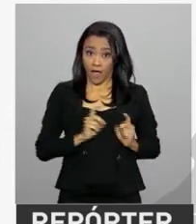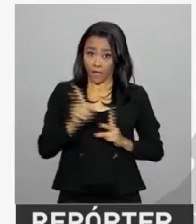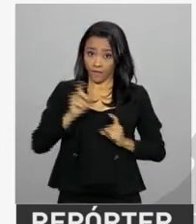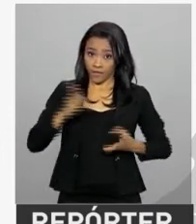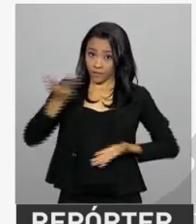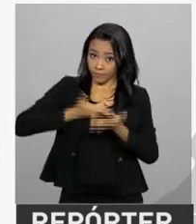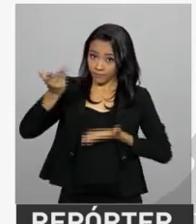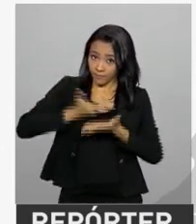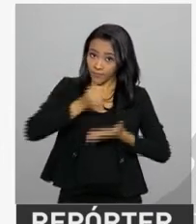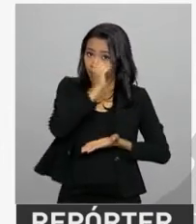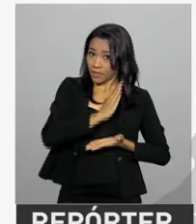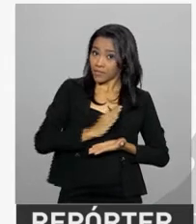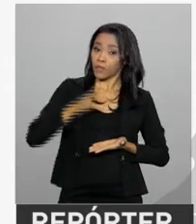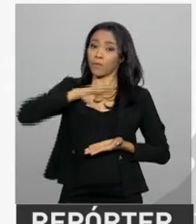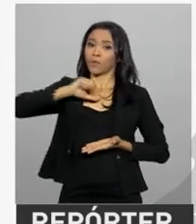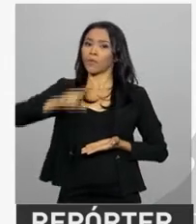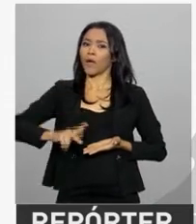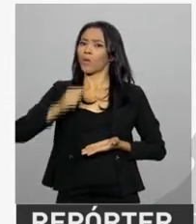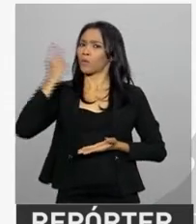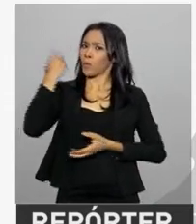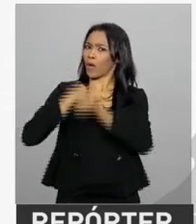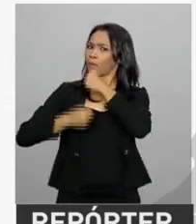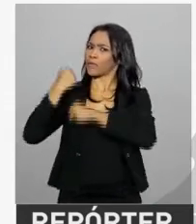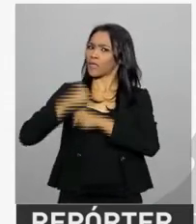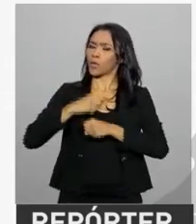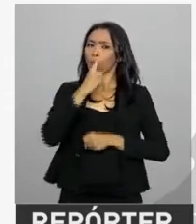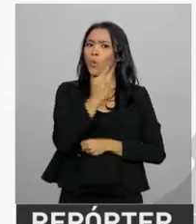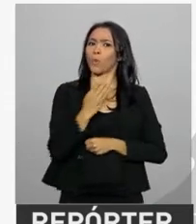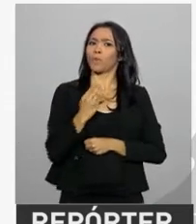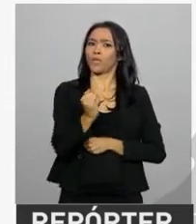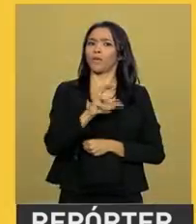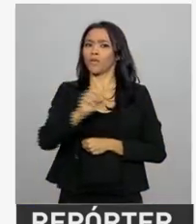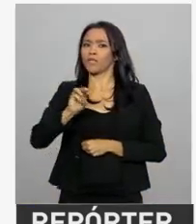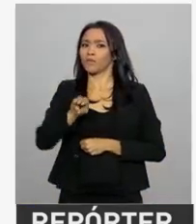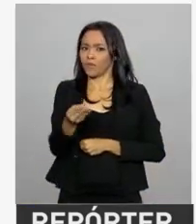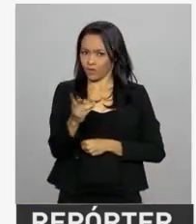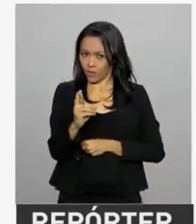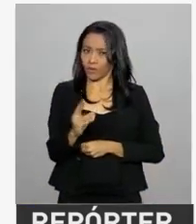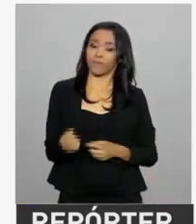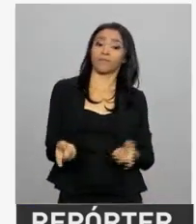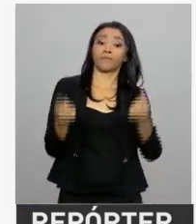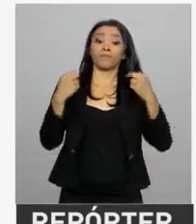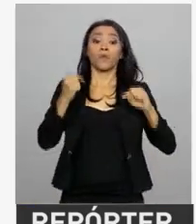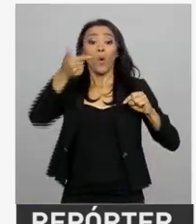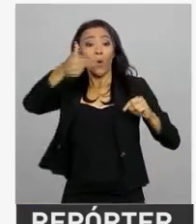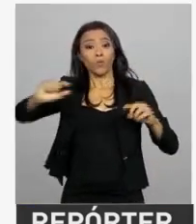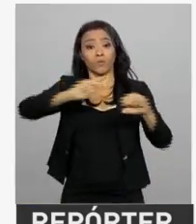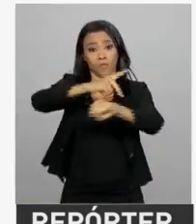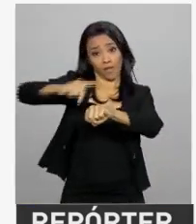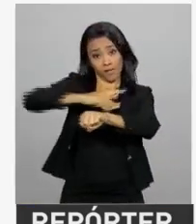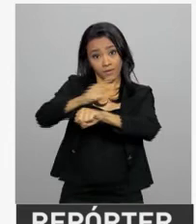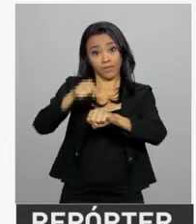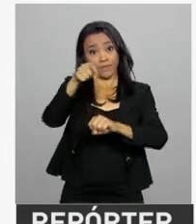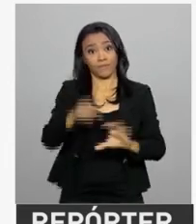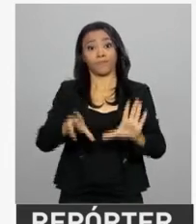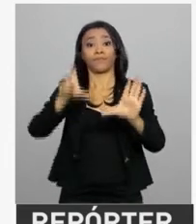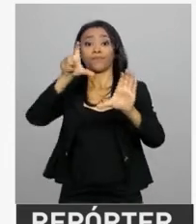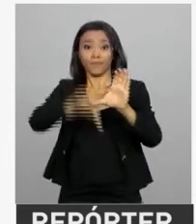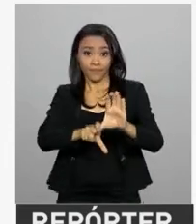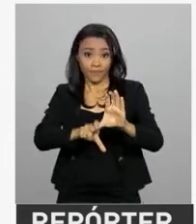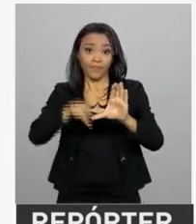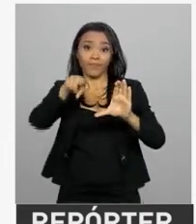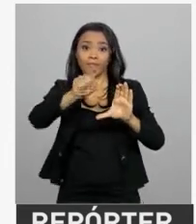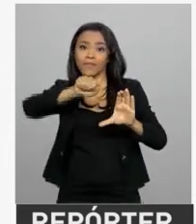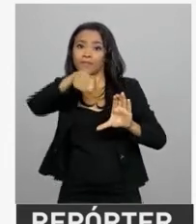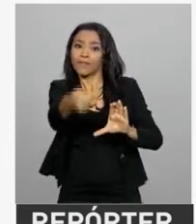Brasil e Portugal chegou, no ano passado, a US$1,5 bilhão. Localizado no sudoeste da África, Angola tem